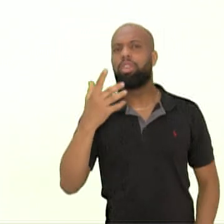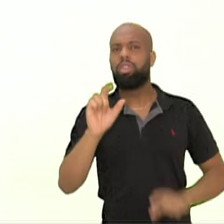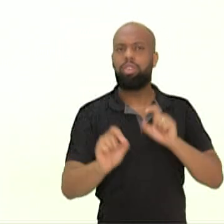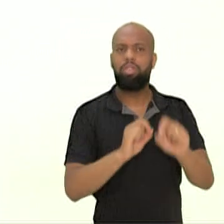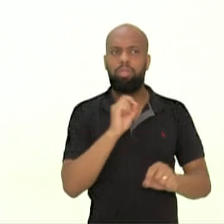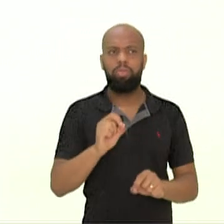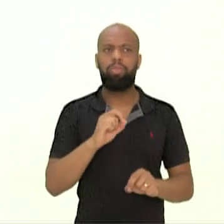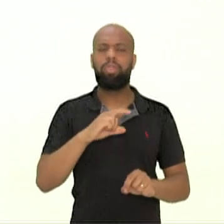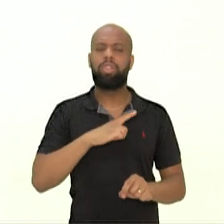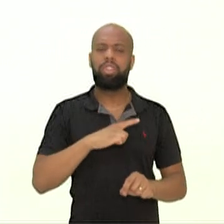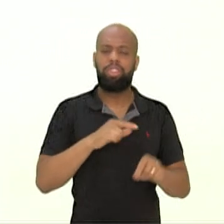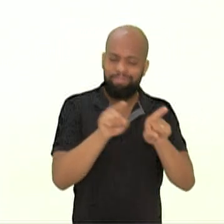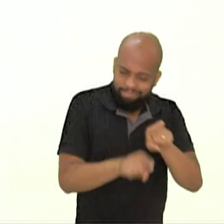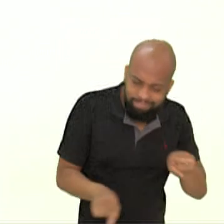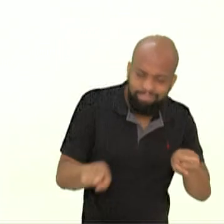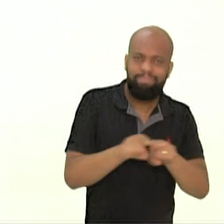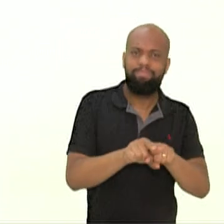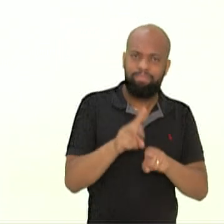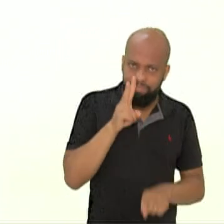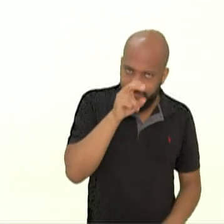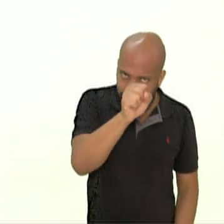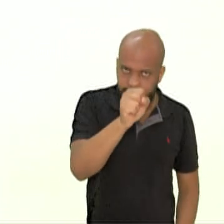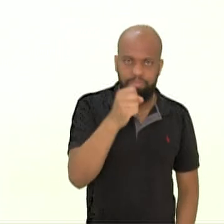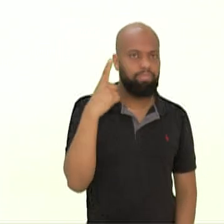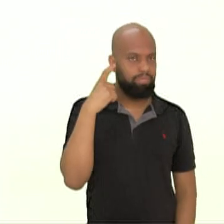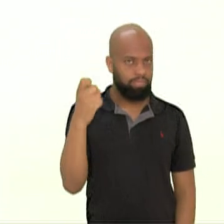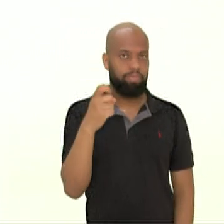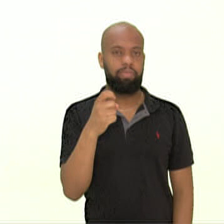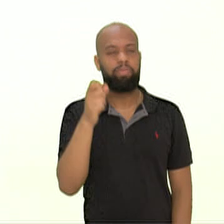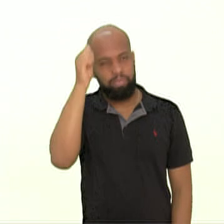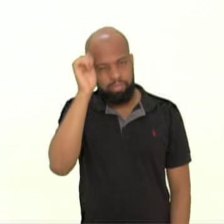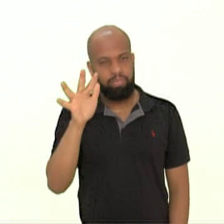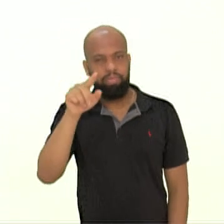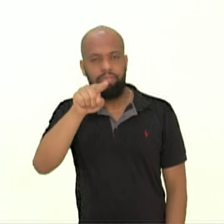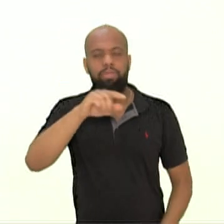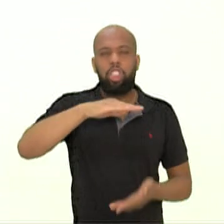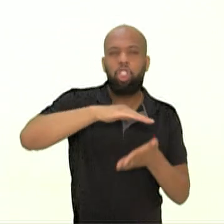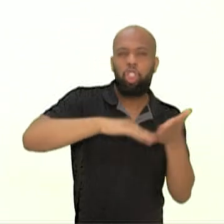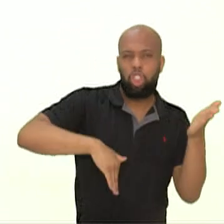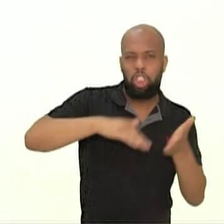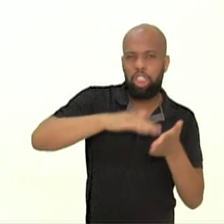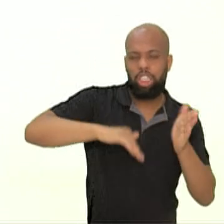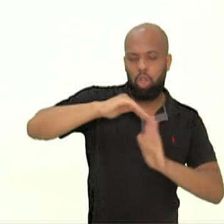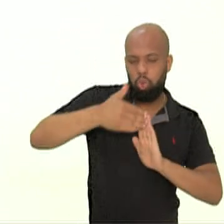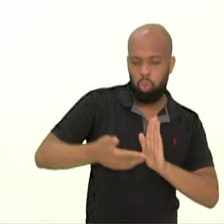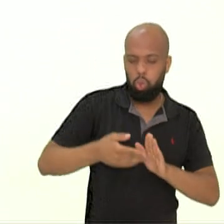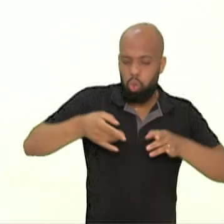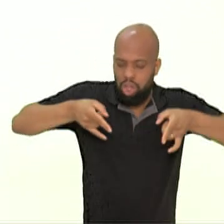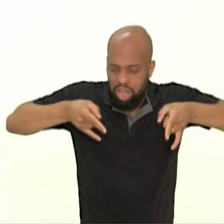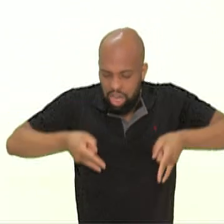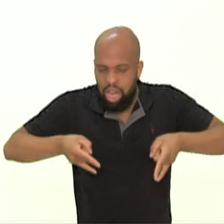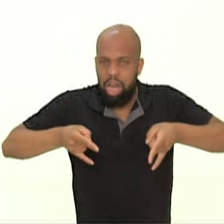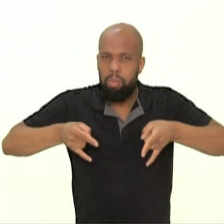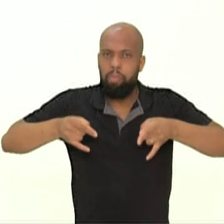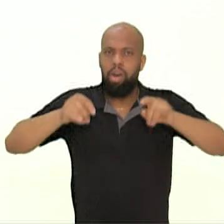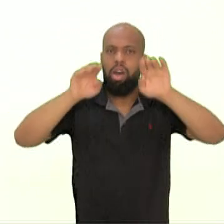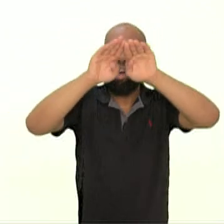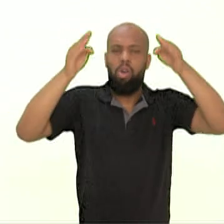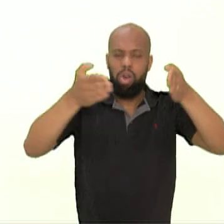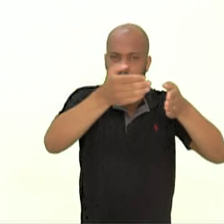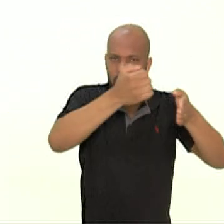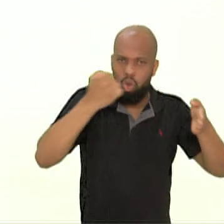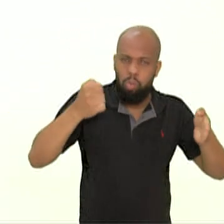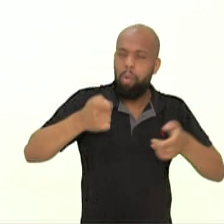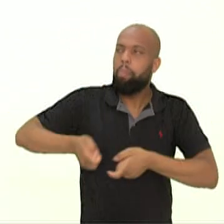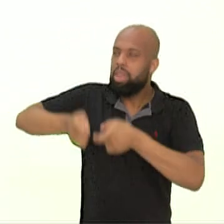do som emitido. Como exemplo, imagine que você retira os móveis do seu quarto para pintar a peça. Aquele quase eco